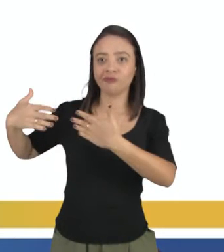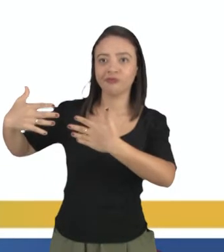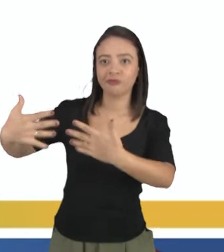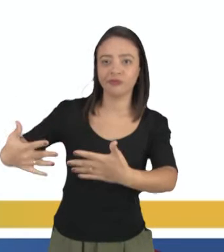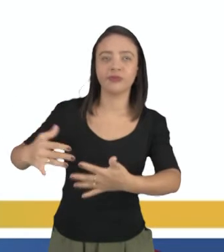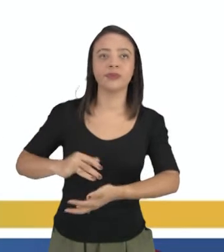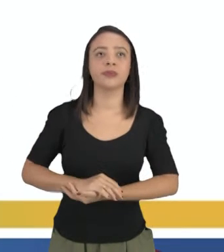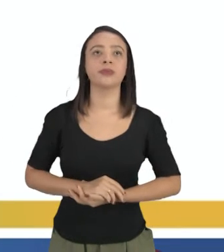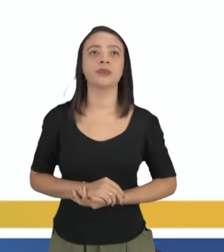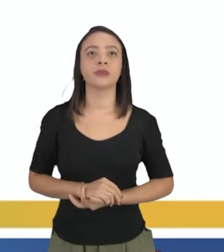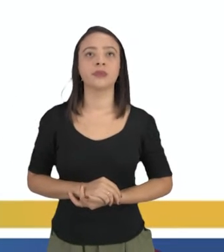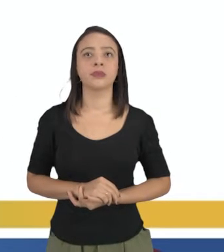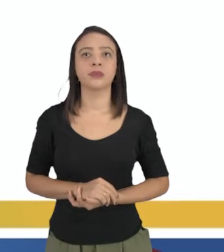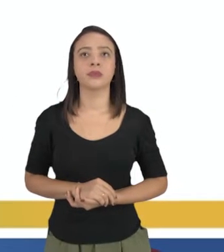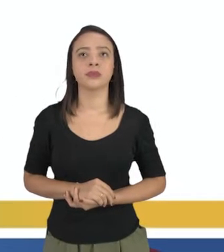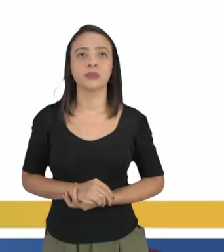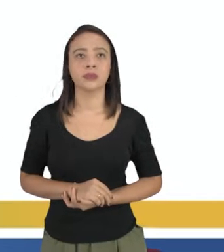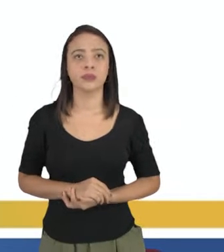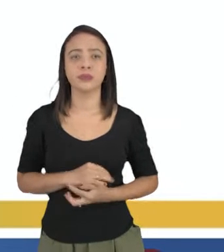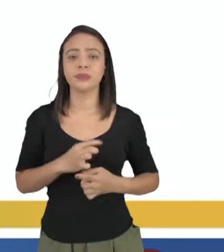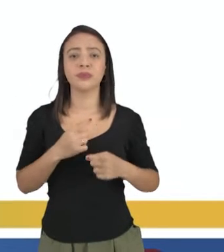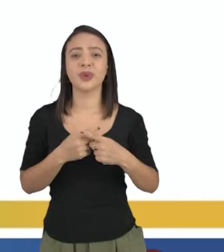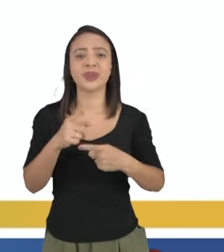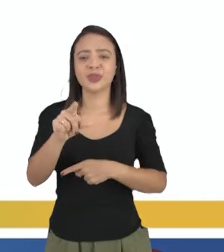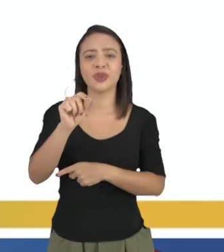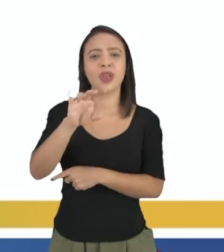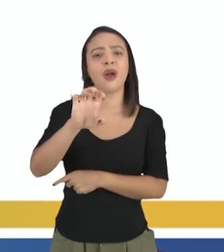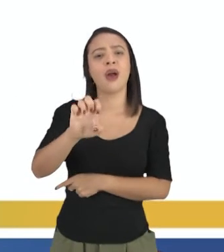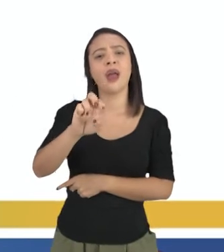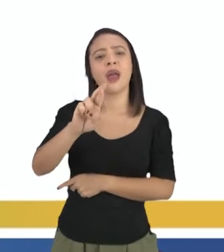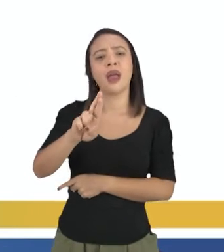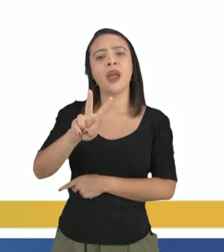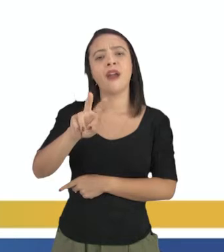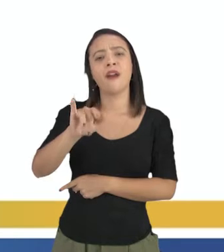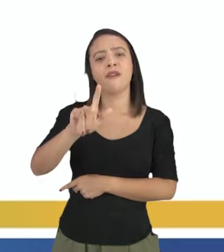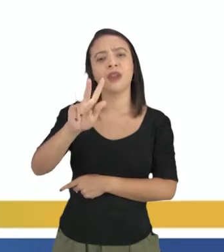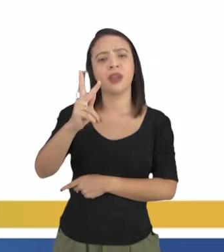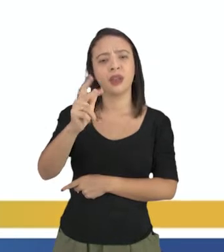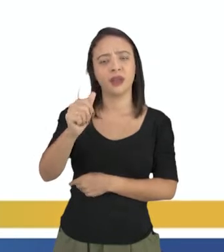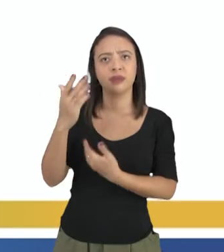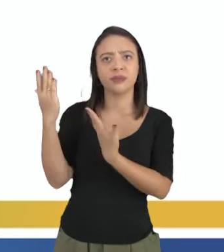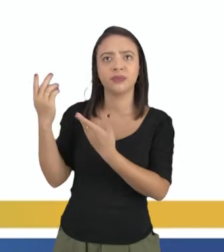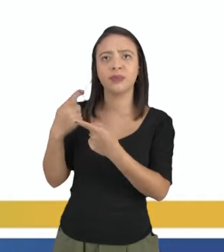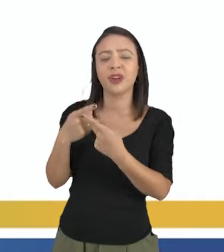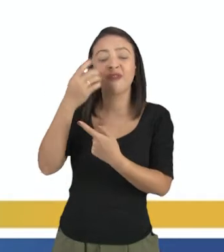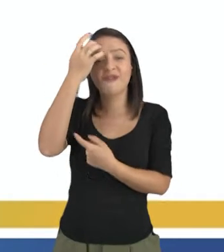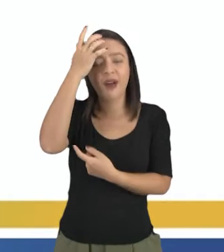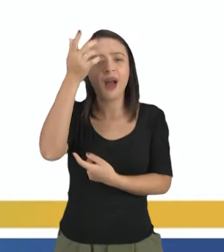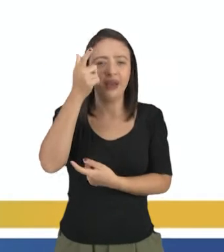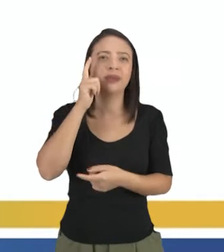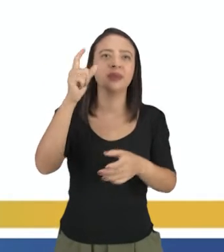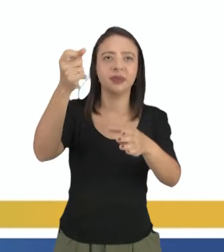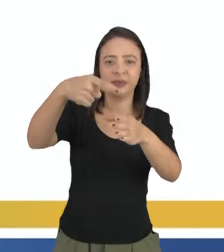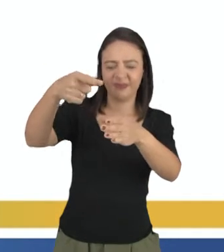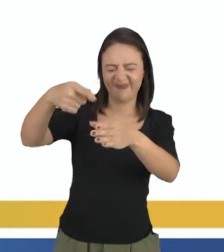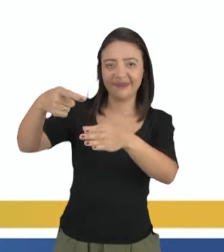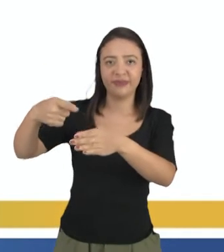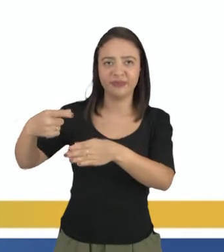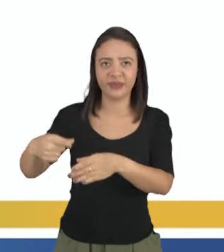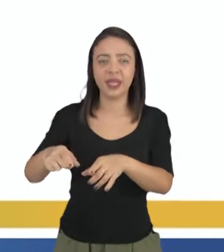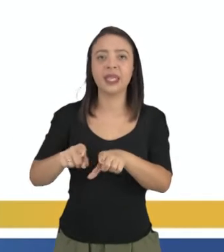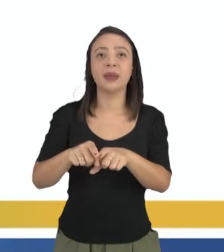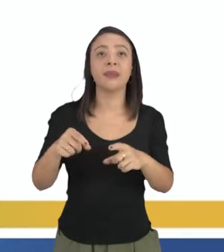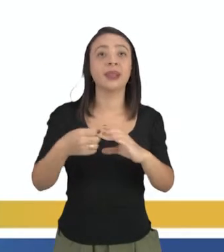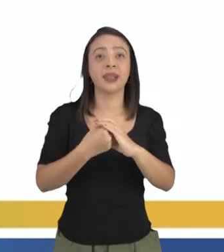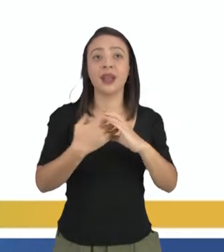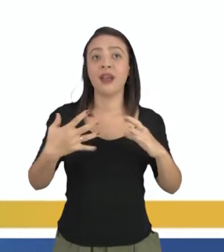gerações. Por que ele escolheu as ervilhas? As ervilhas, elas são de fácil cultivo, elas têm